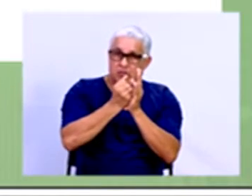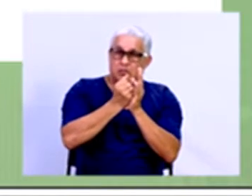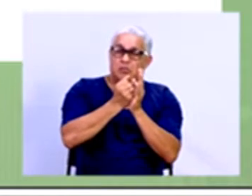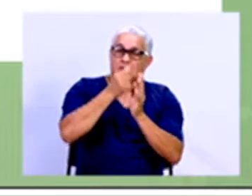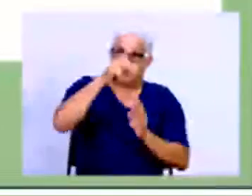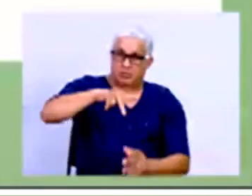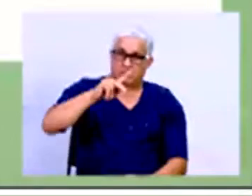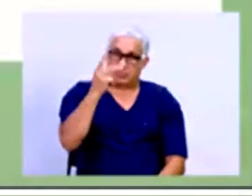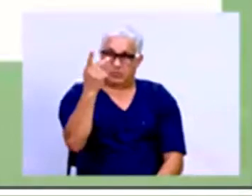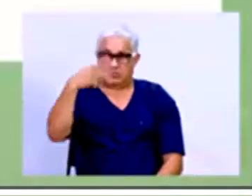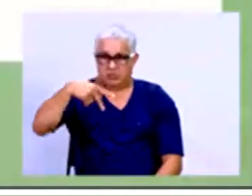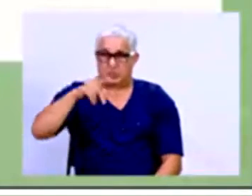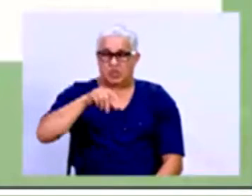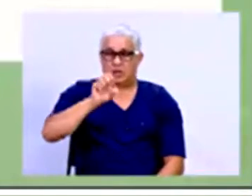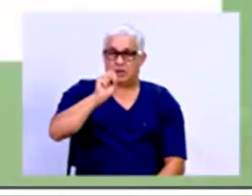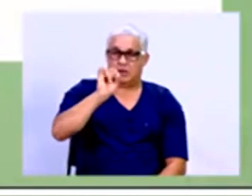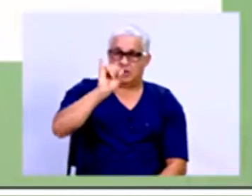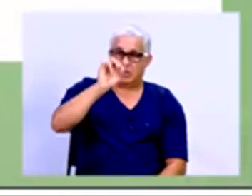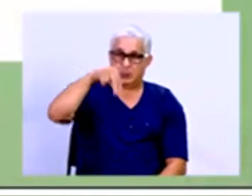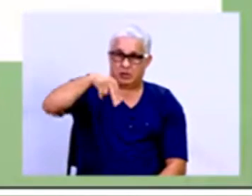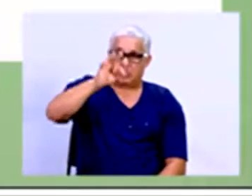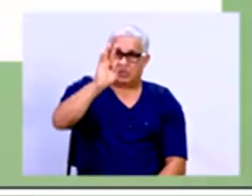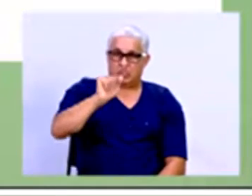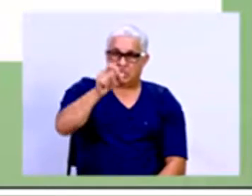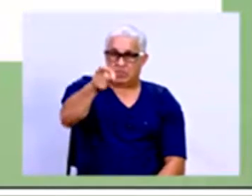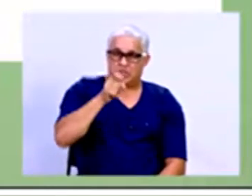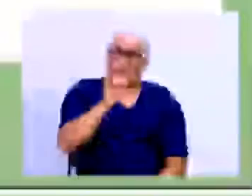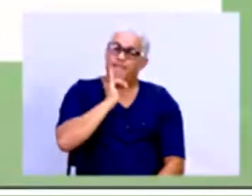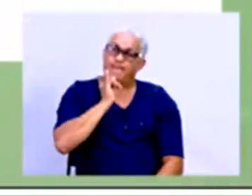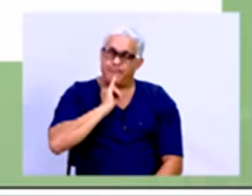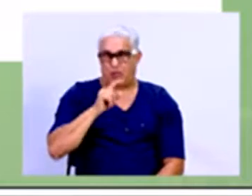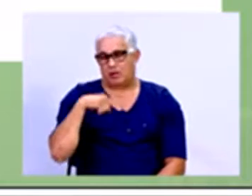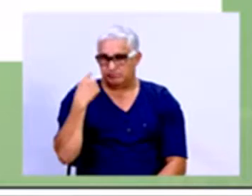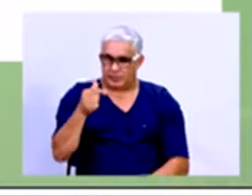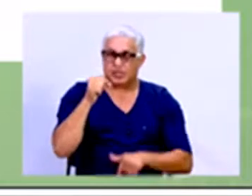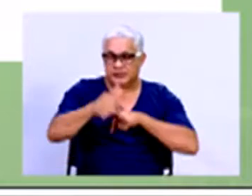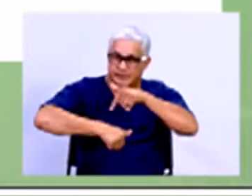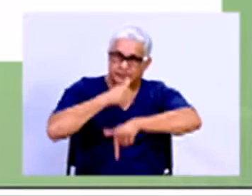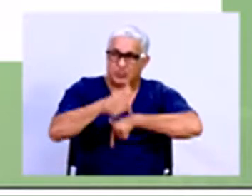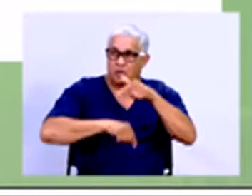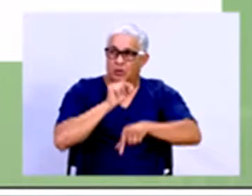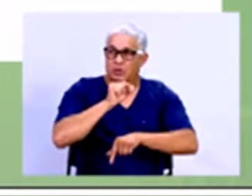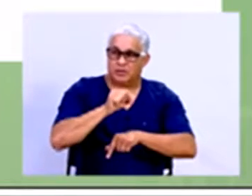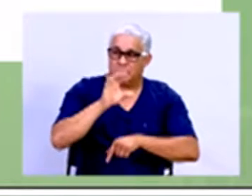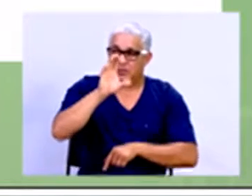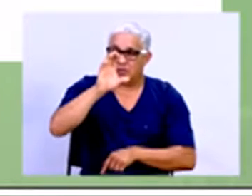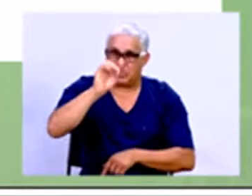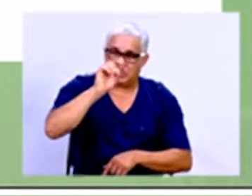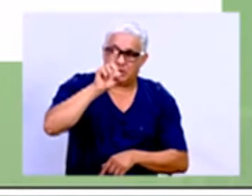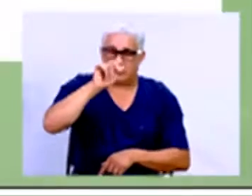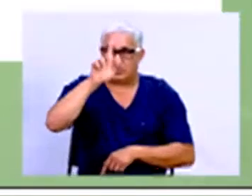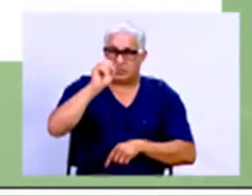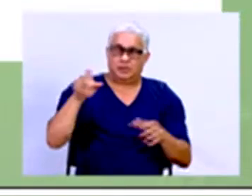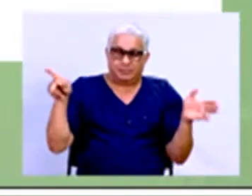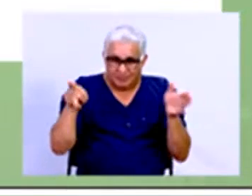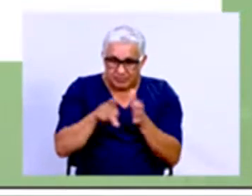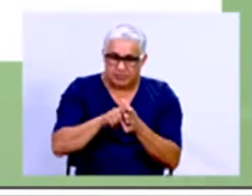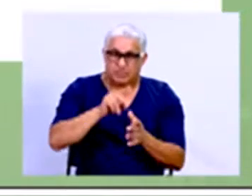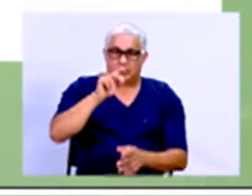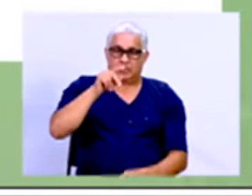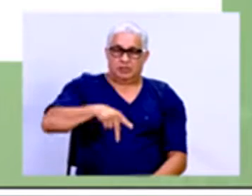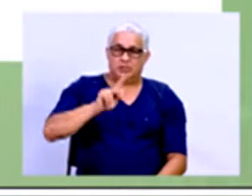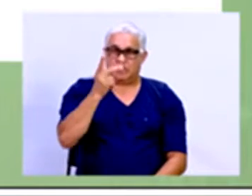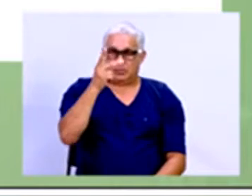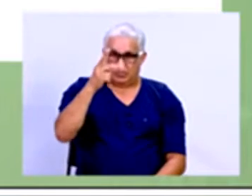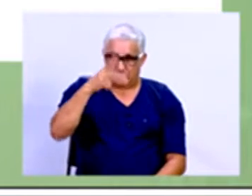sintaxes, né, que nós podemos falar. Por exemplo, né, quando a gente trabalha códigos específicos de PHP, né, nós temos